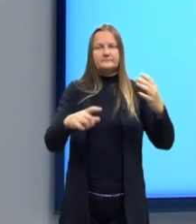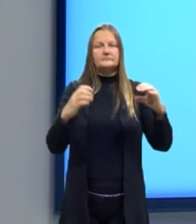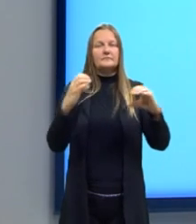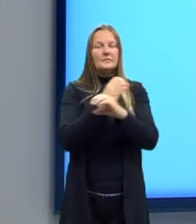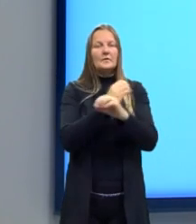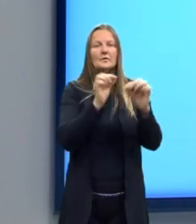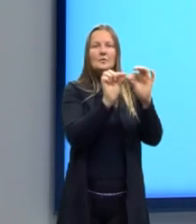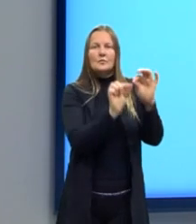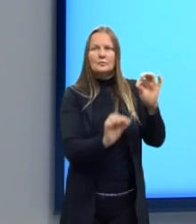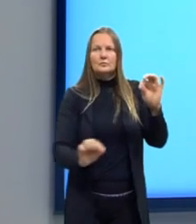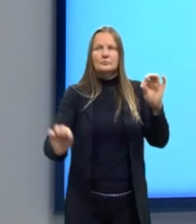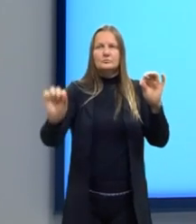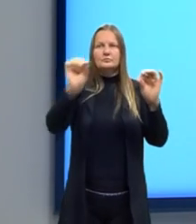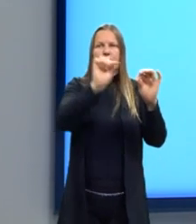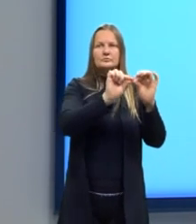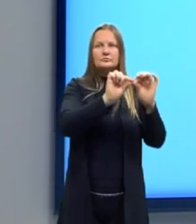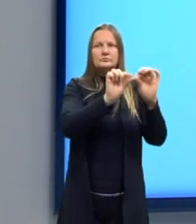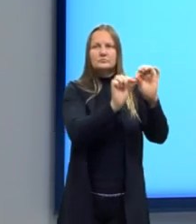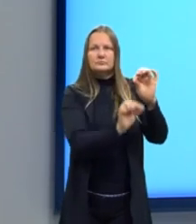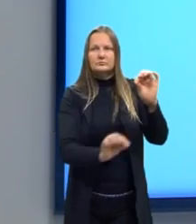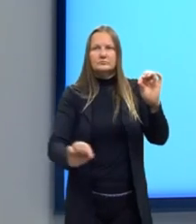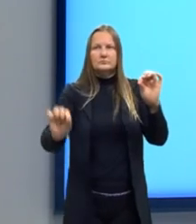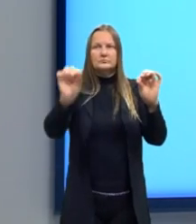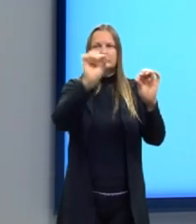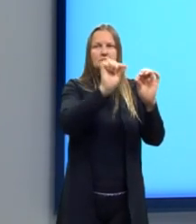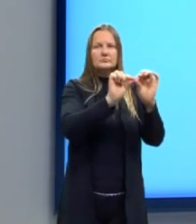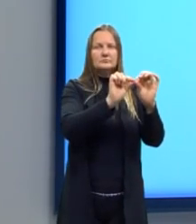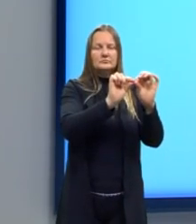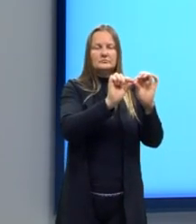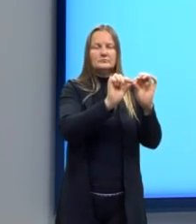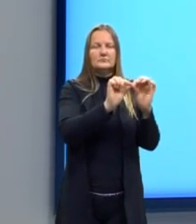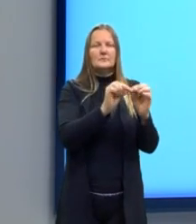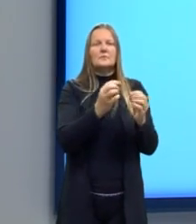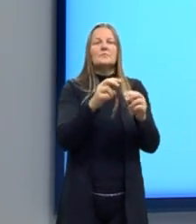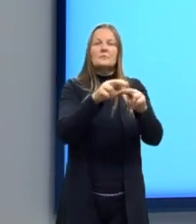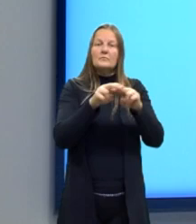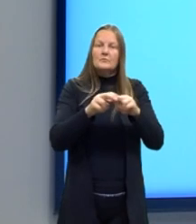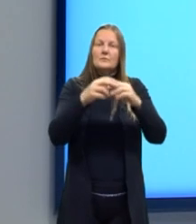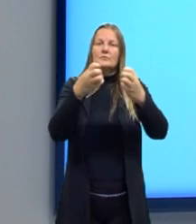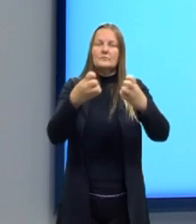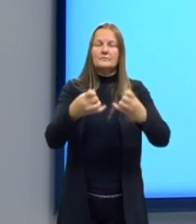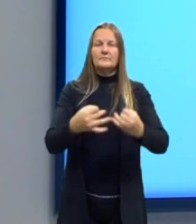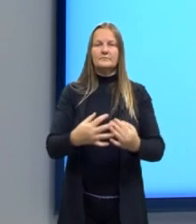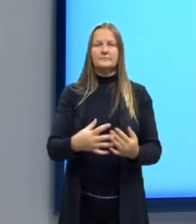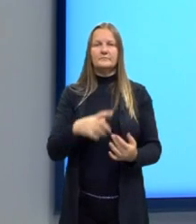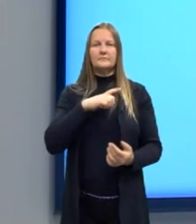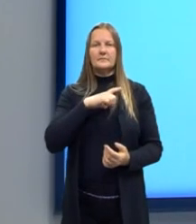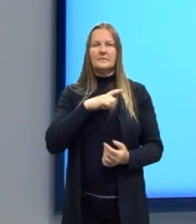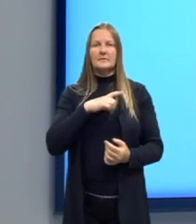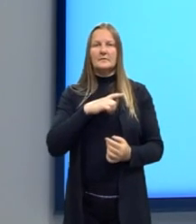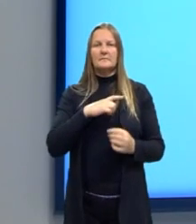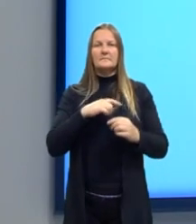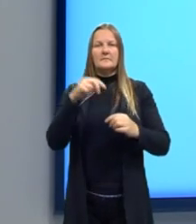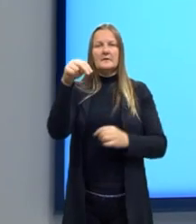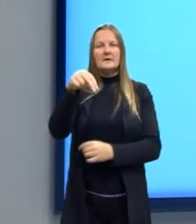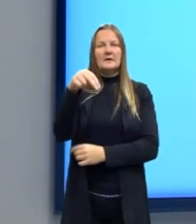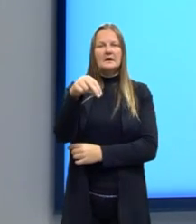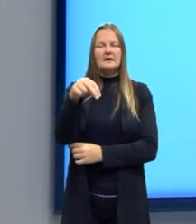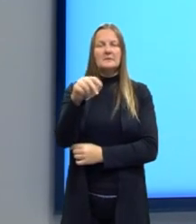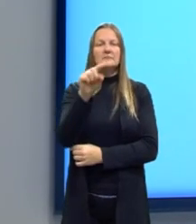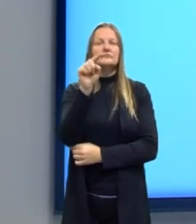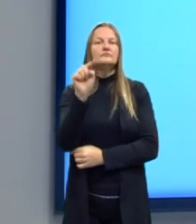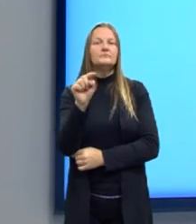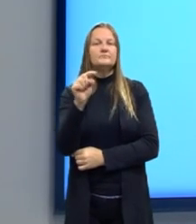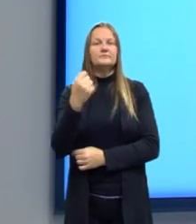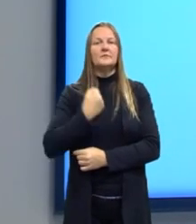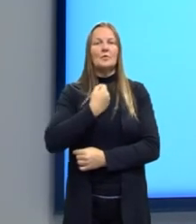de vezes multiplicaríamos por 360 portanto Nós Vamos considerar o n como um número